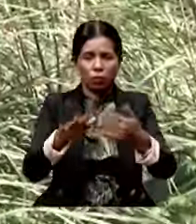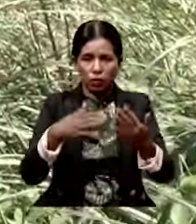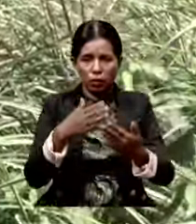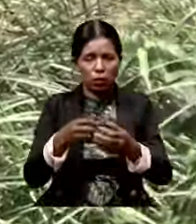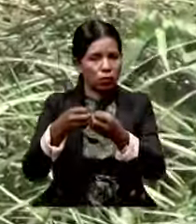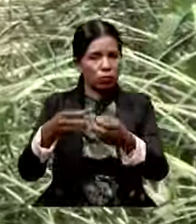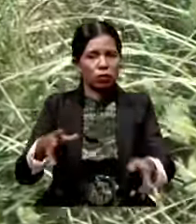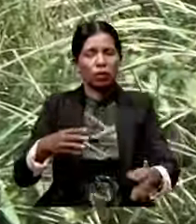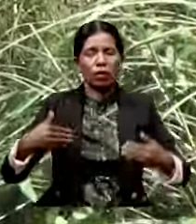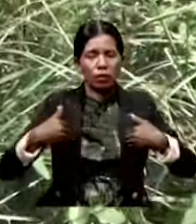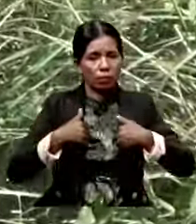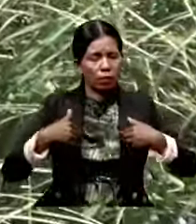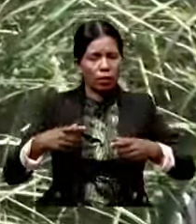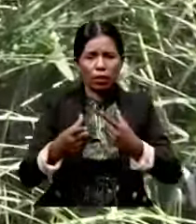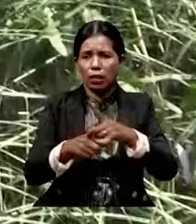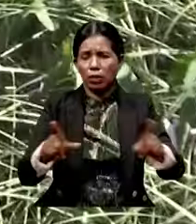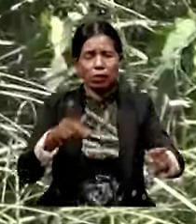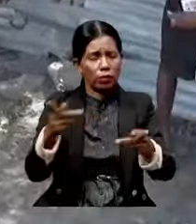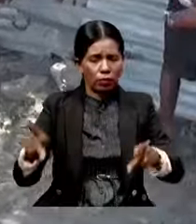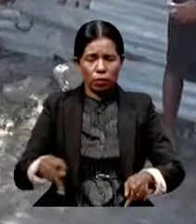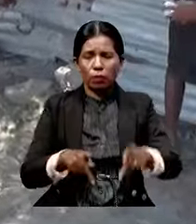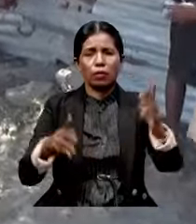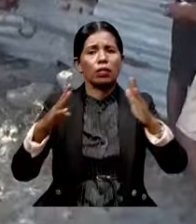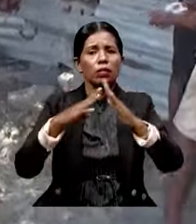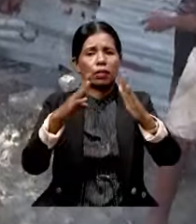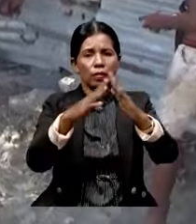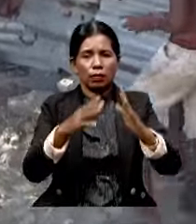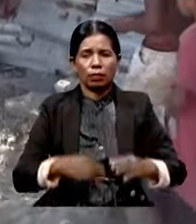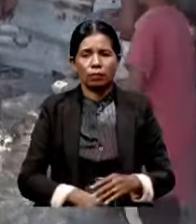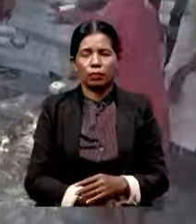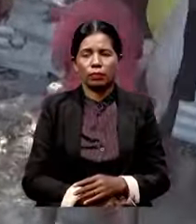tu husik animal livre ia fatim público ia cidade laran. Abraão Amaral, Yemen.